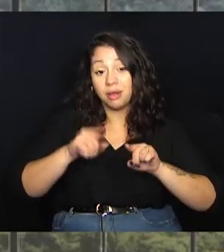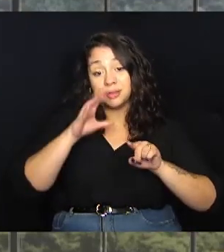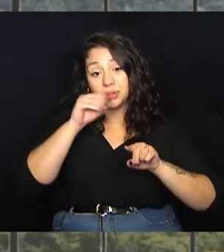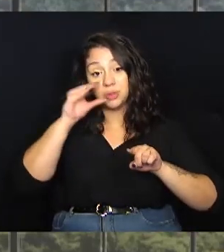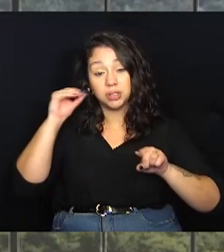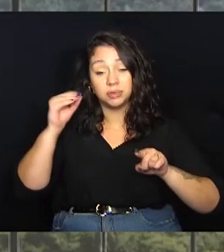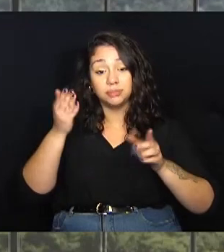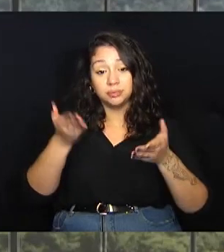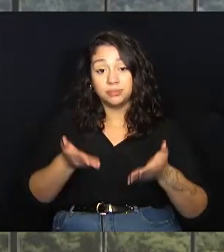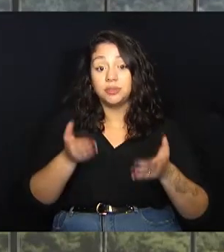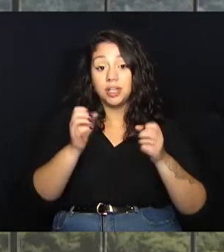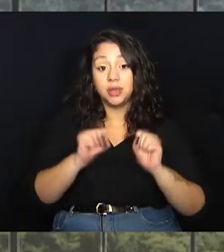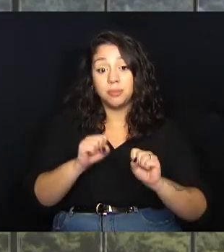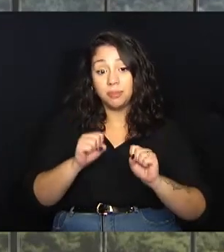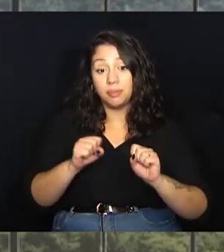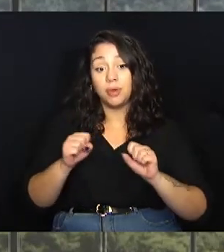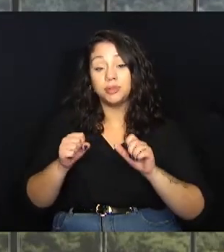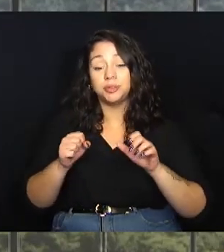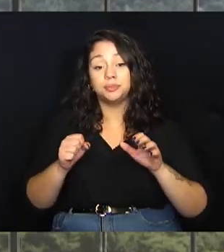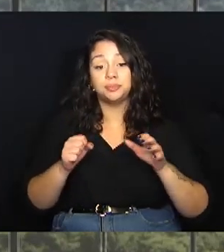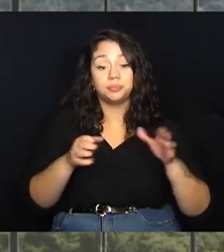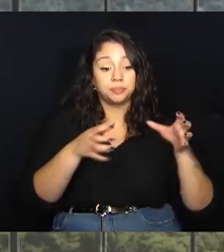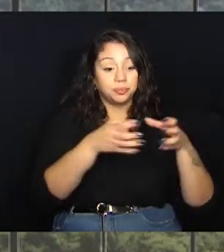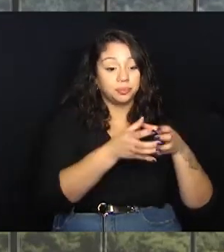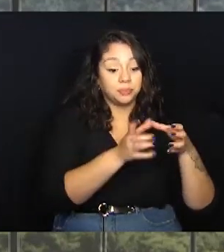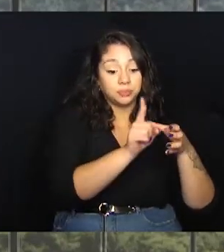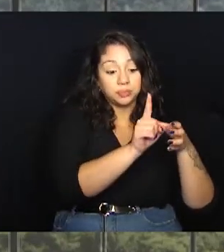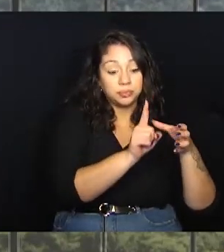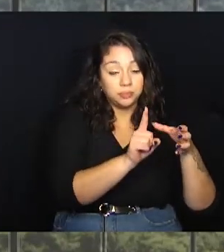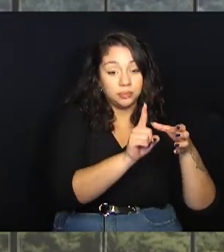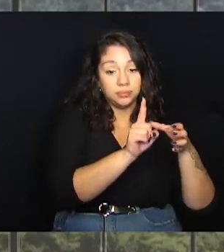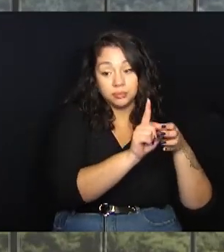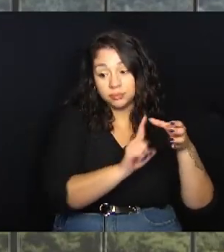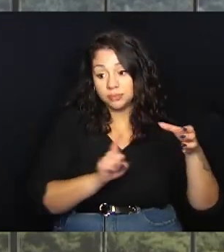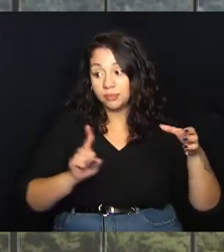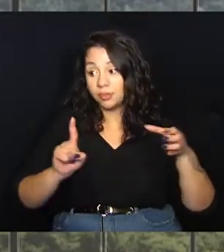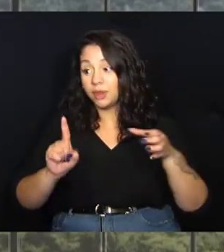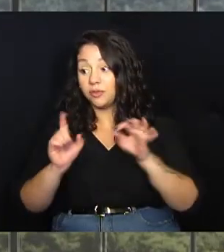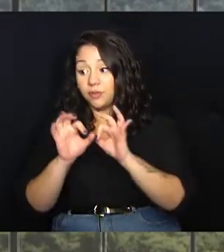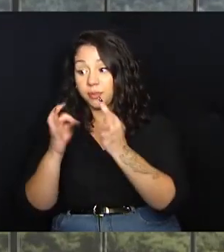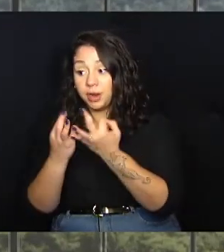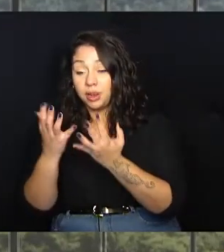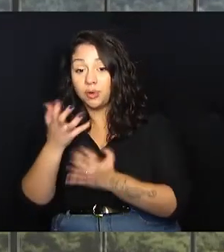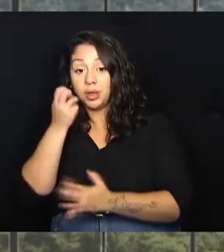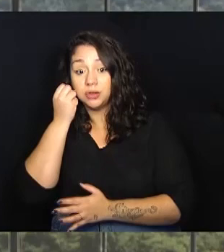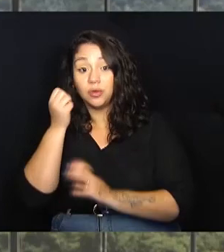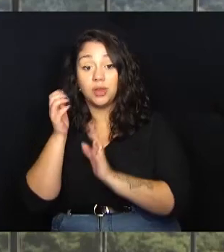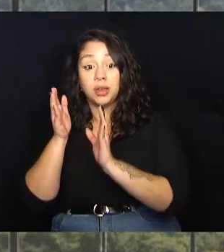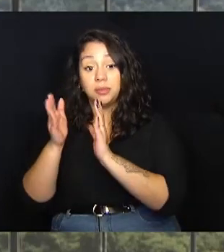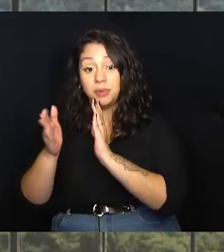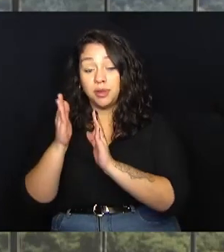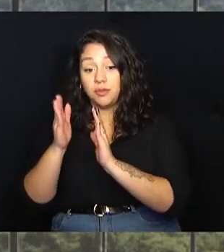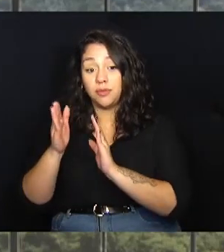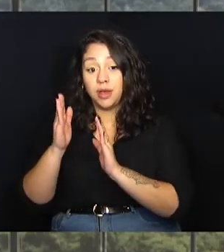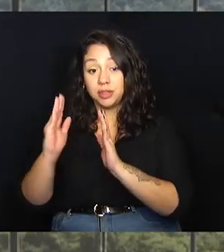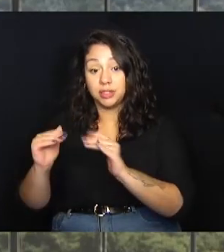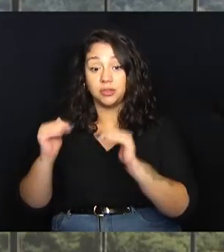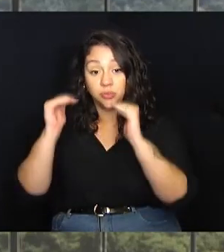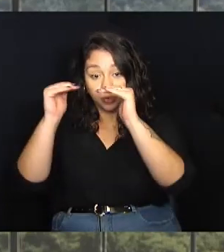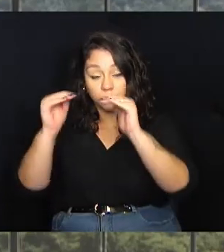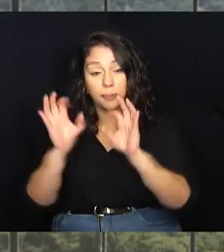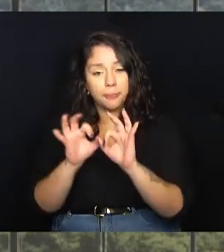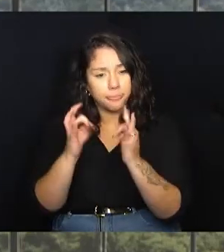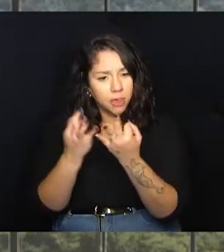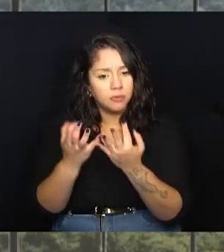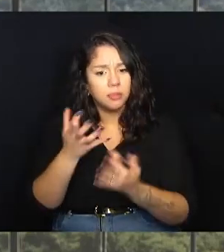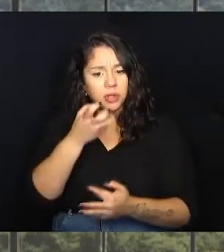que pode ir para acolhimento familiar, mas prepará-lo para a fase adulta? A família acolhedora, ela tem um importante